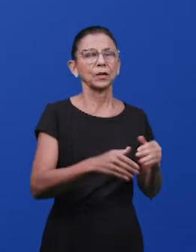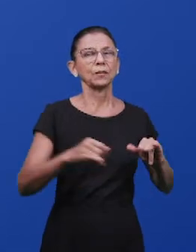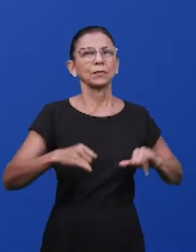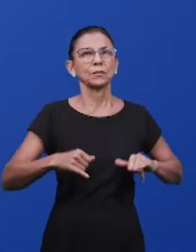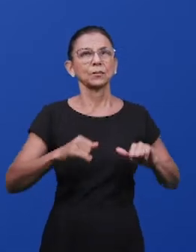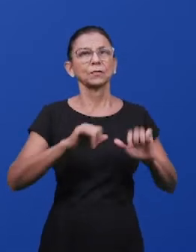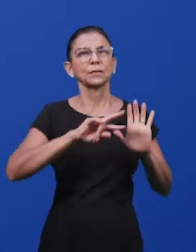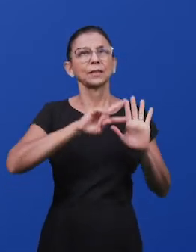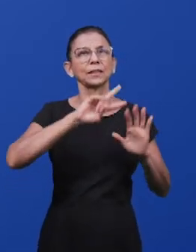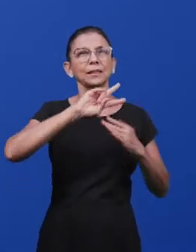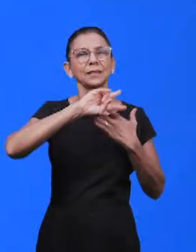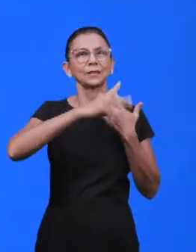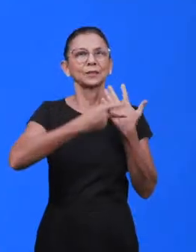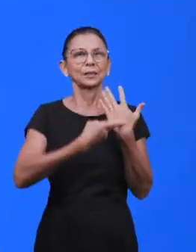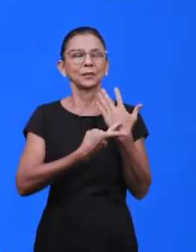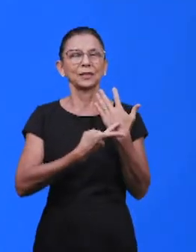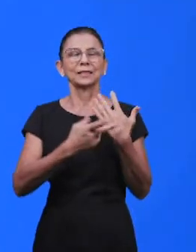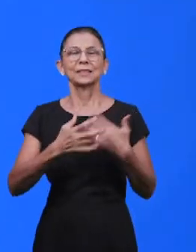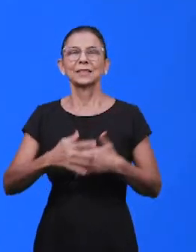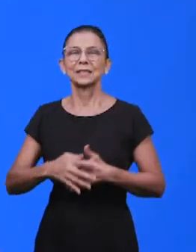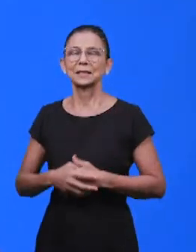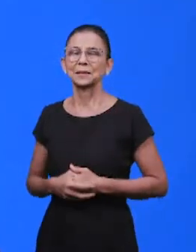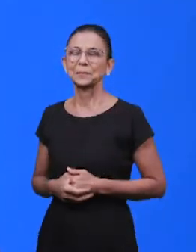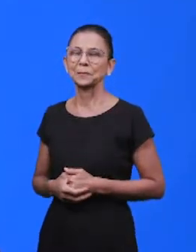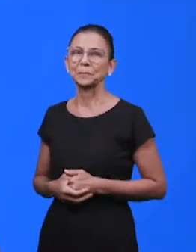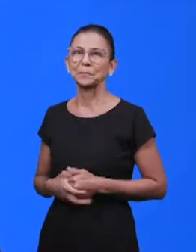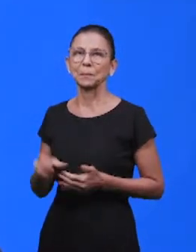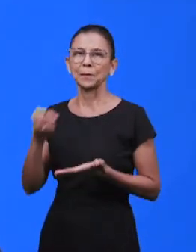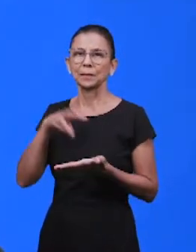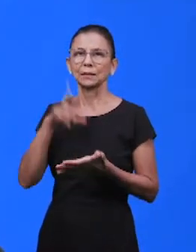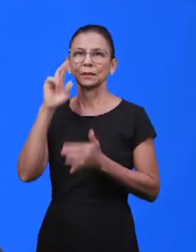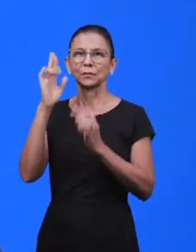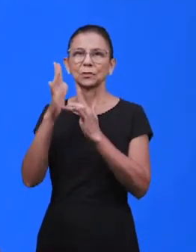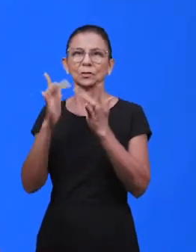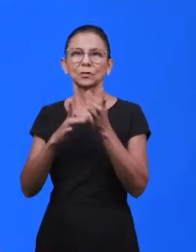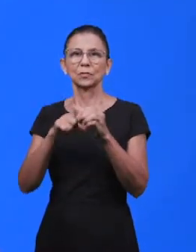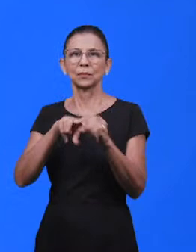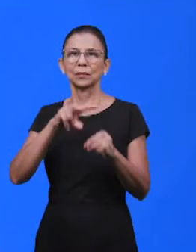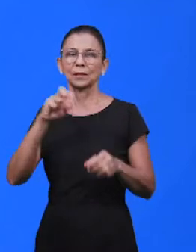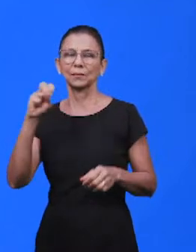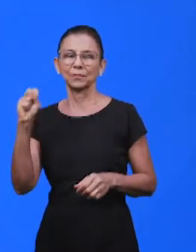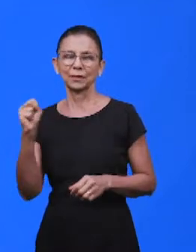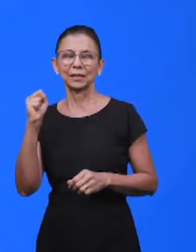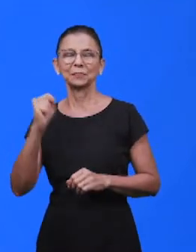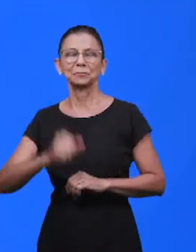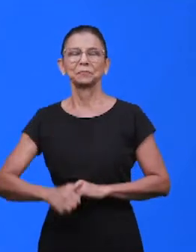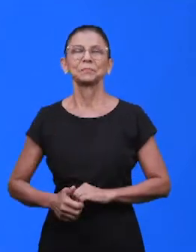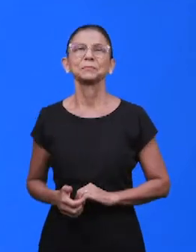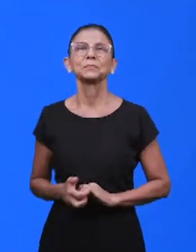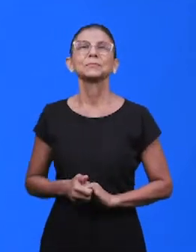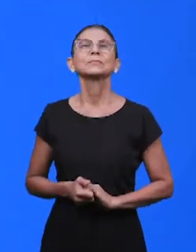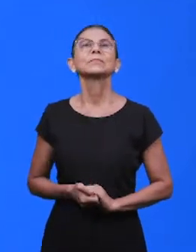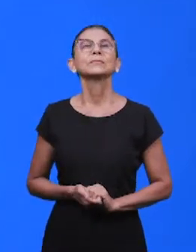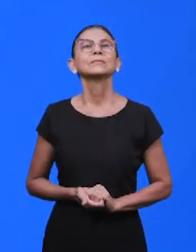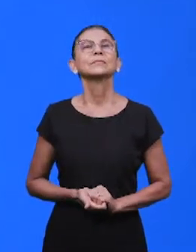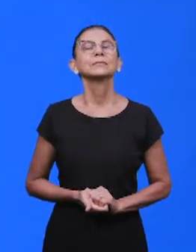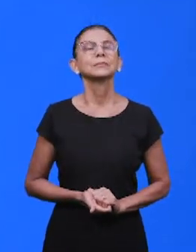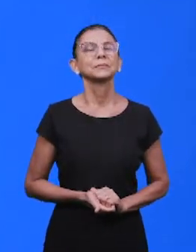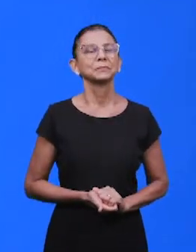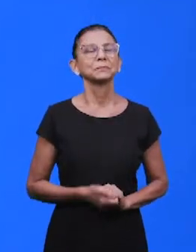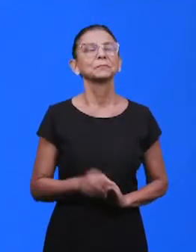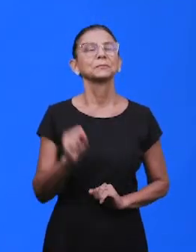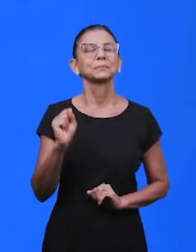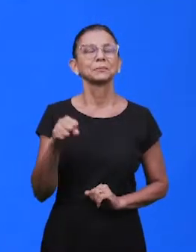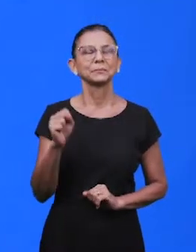o Senhor Jesus vem. Amém, Maria Júlia. A paz do Senhor Jesus. Que maravilha. Maranata, o Senhor Jesus